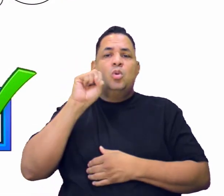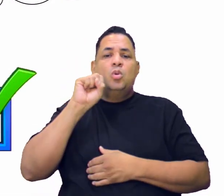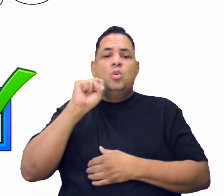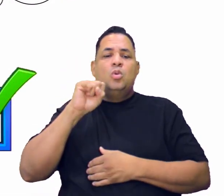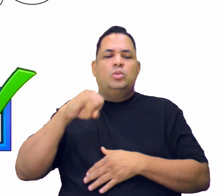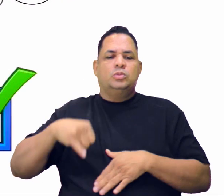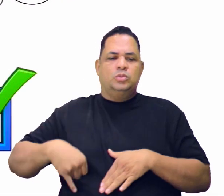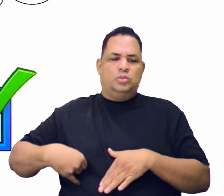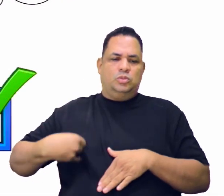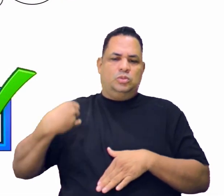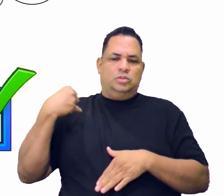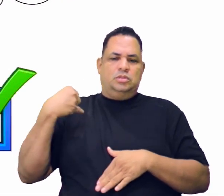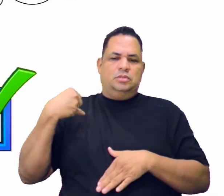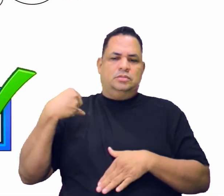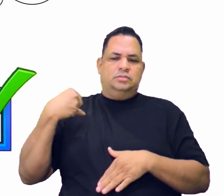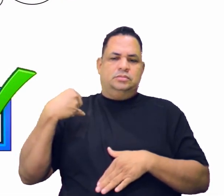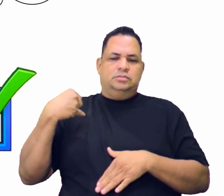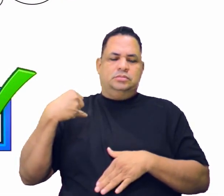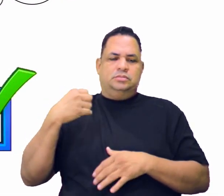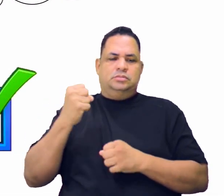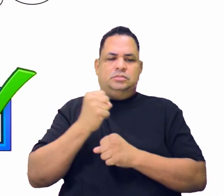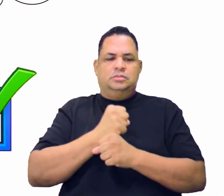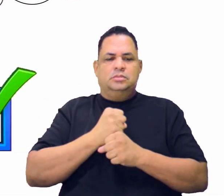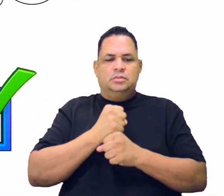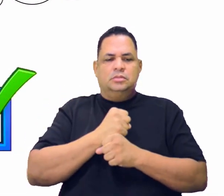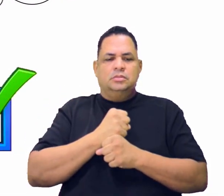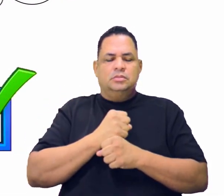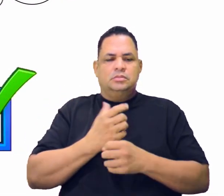anos de idade. Ó, esse mal aqui,